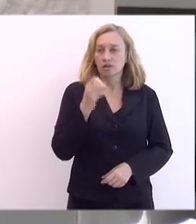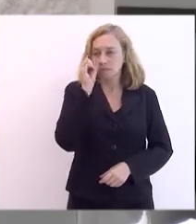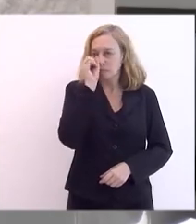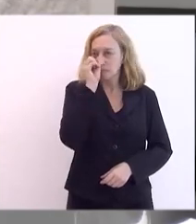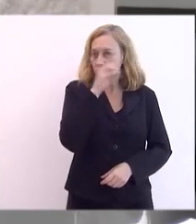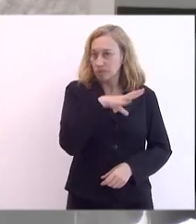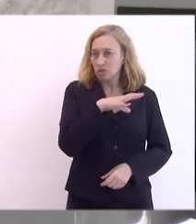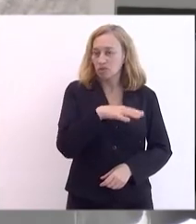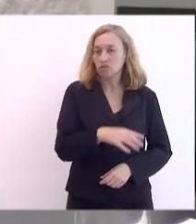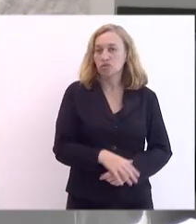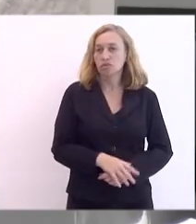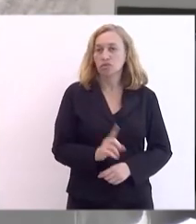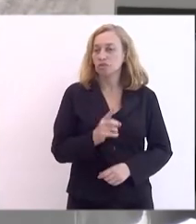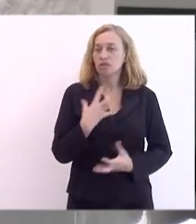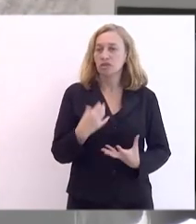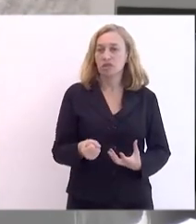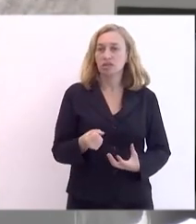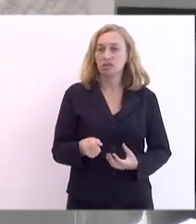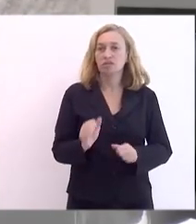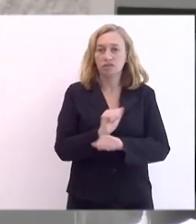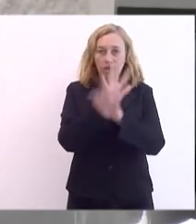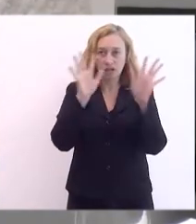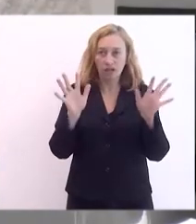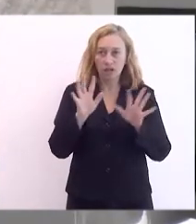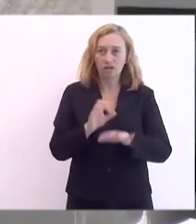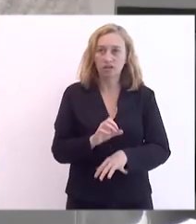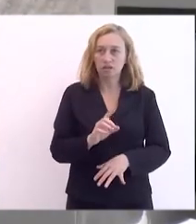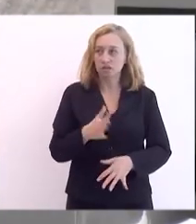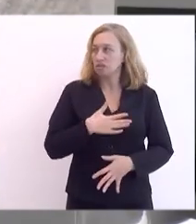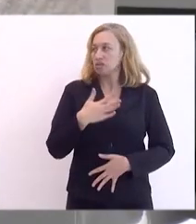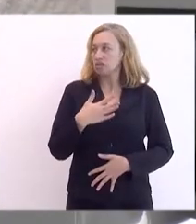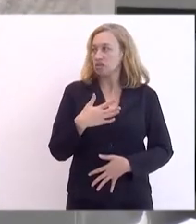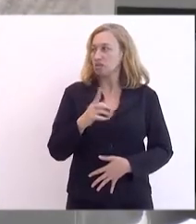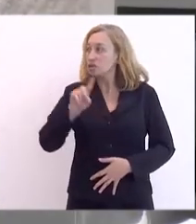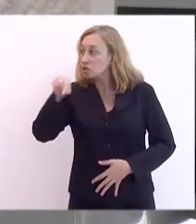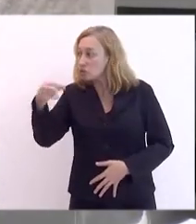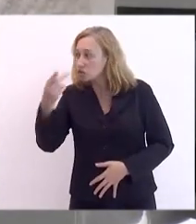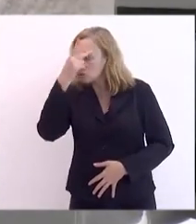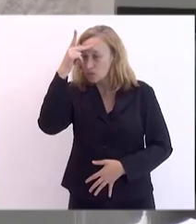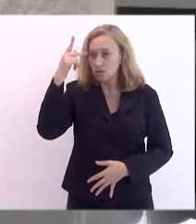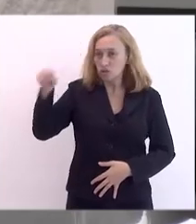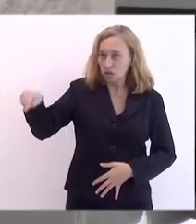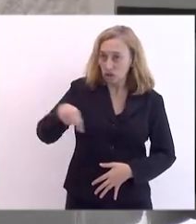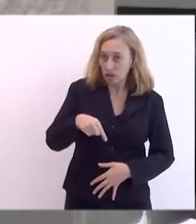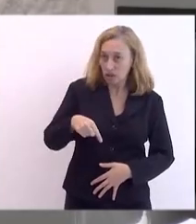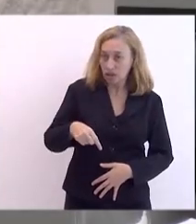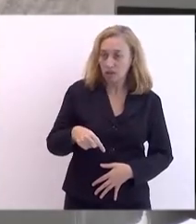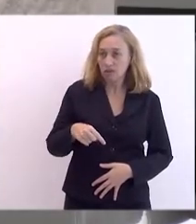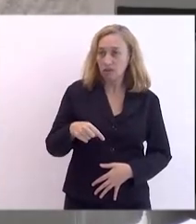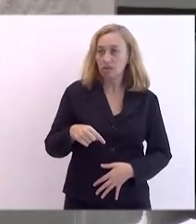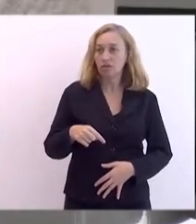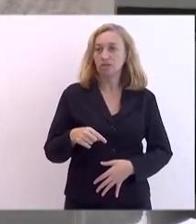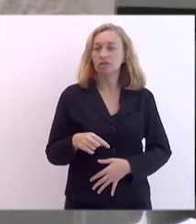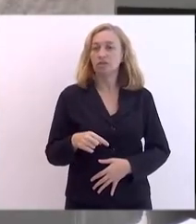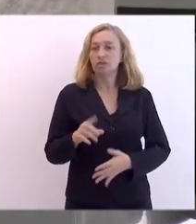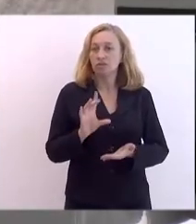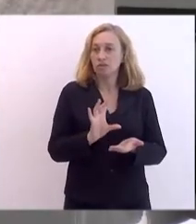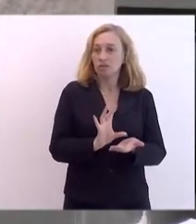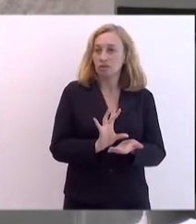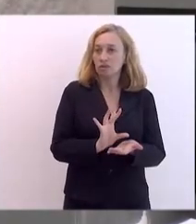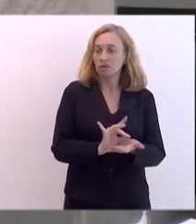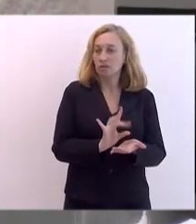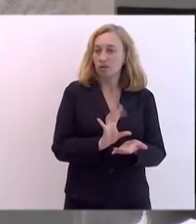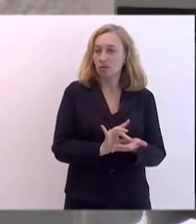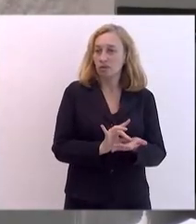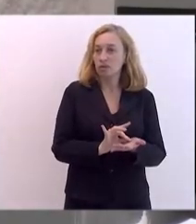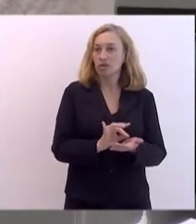E faço questão de deixar isso claro. Não se surpreenda se outras vierem. Vossa Excelência colou na prova de matemática da sexta